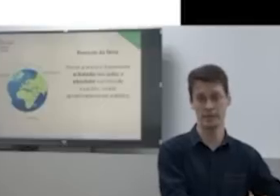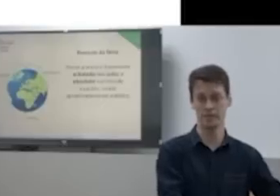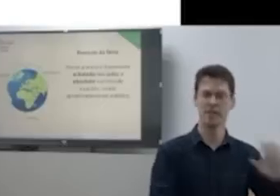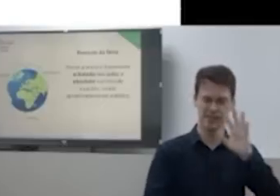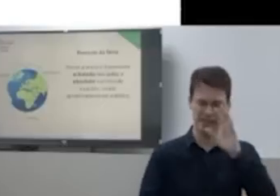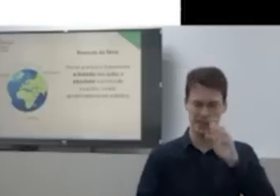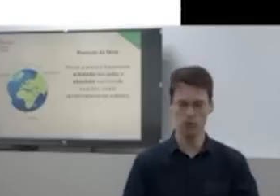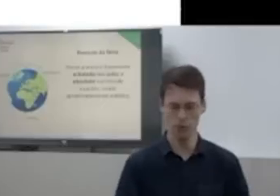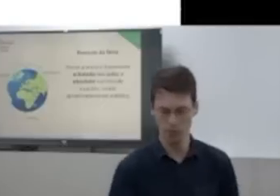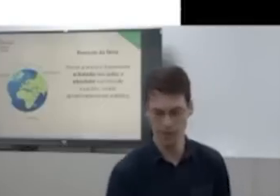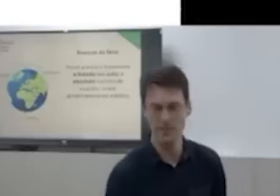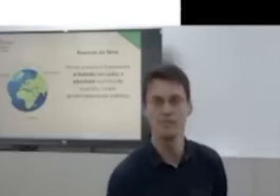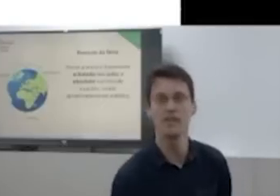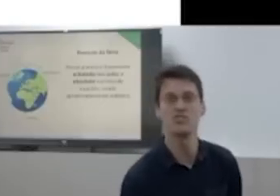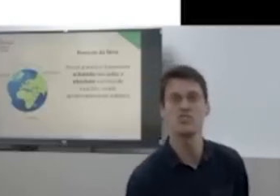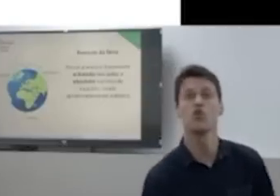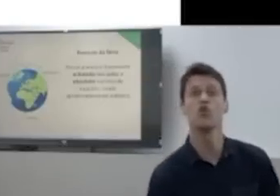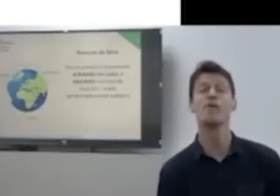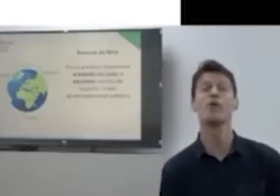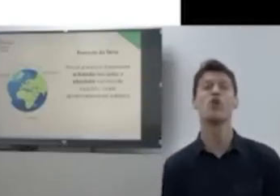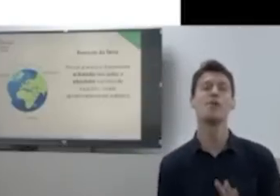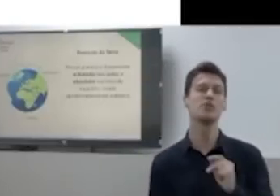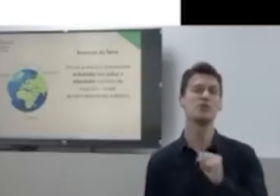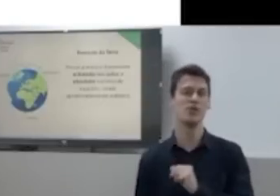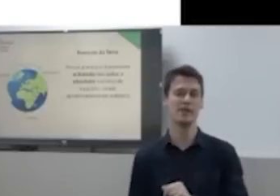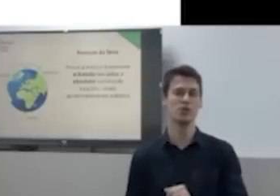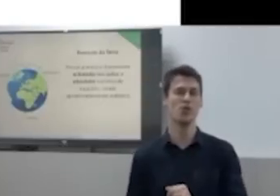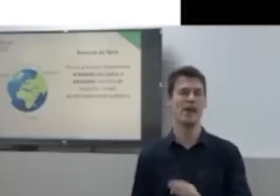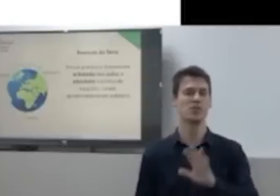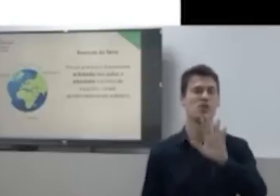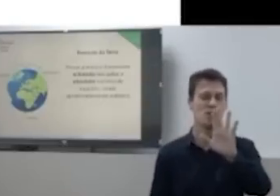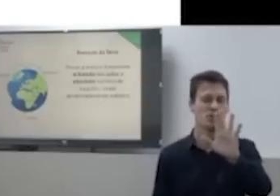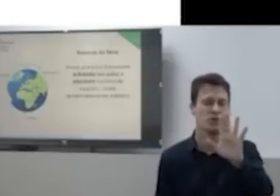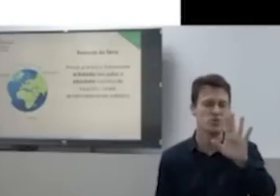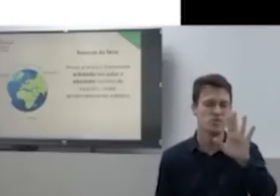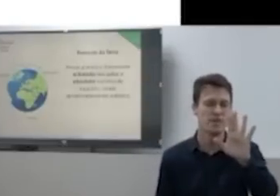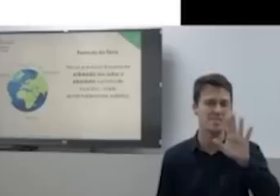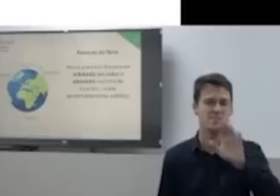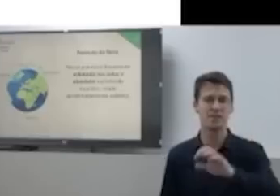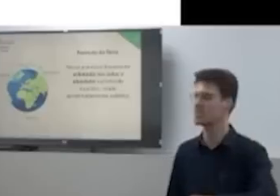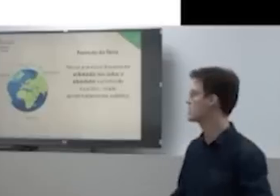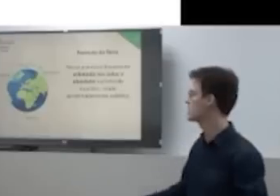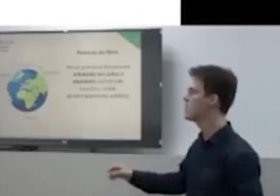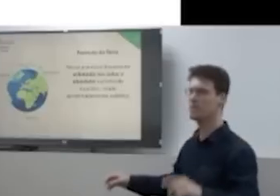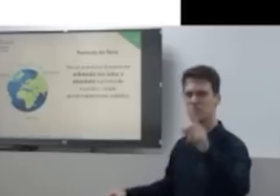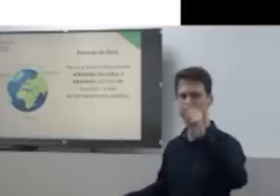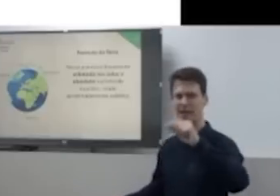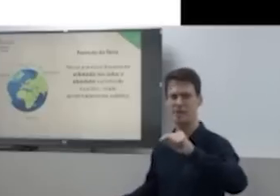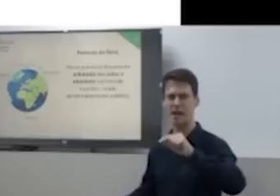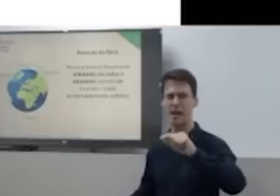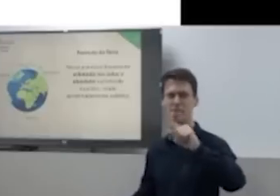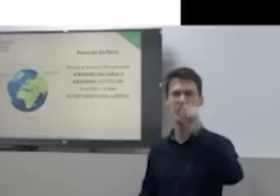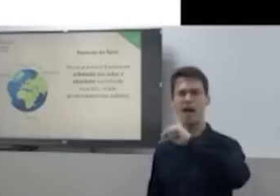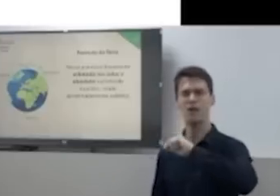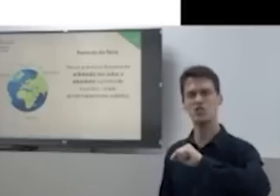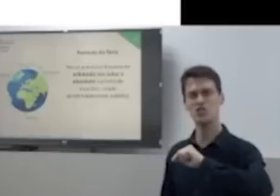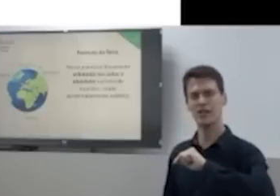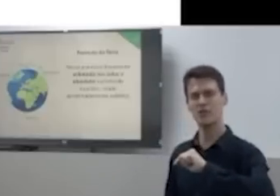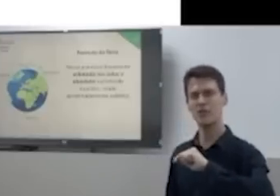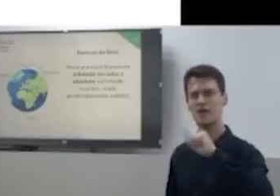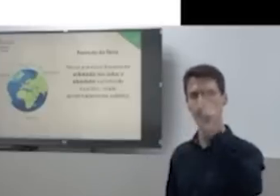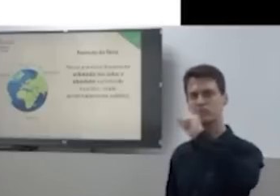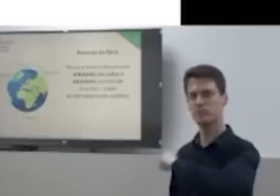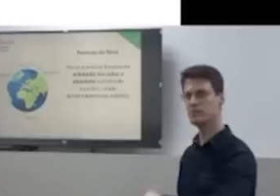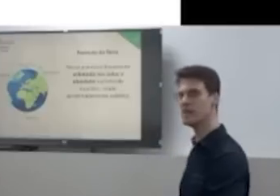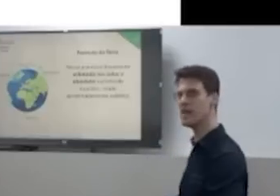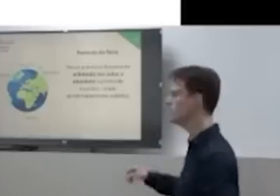bola perfeita. Daqui a pouco eu vou contar mais ou menos como é o nome do formato correto. Eu vou dar um suspense para vocês. Mas vamos relembrar, é a